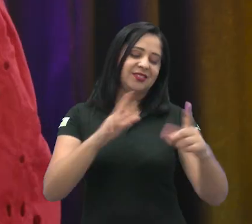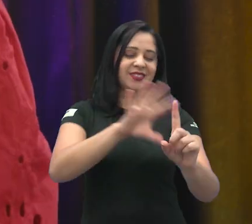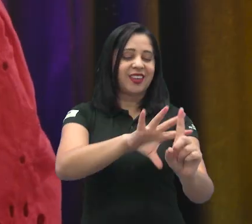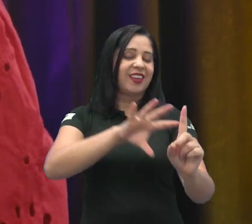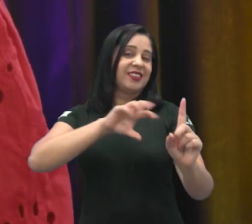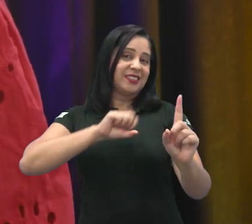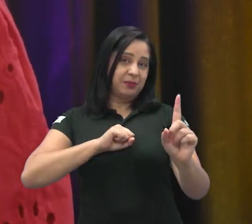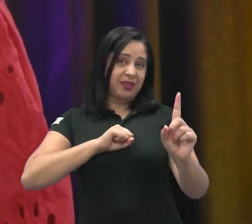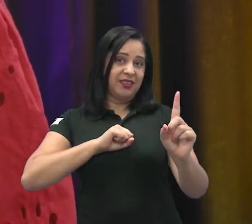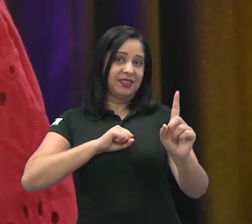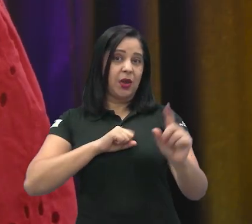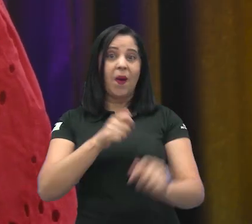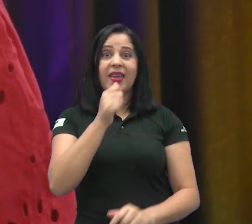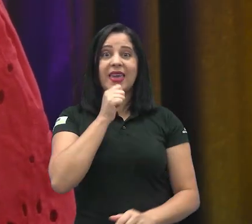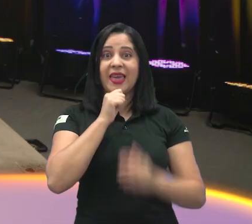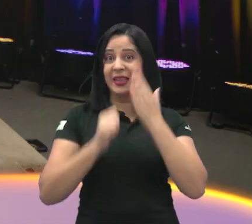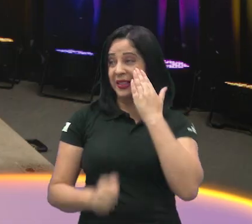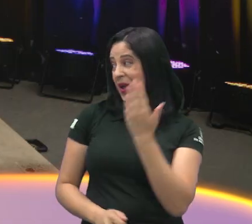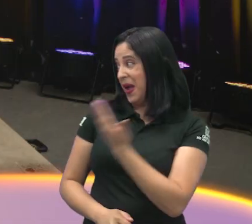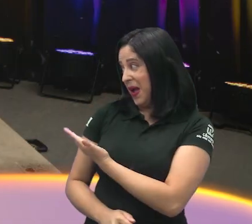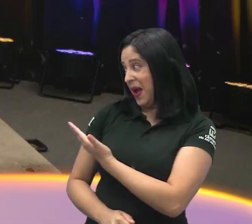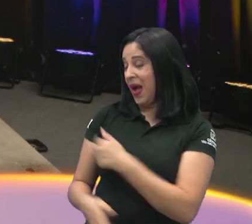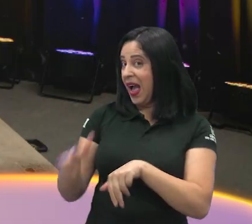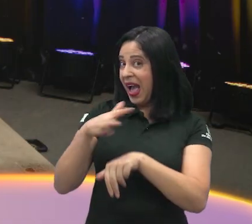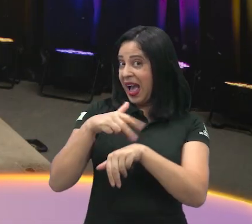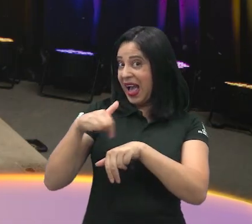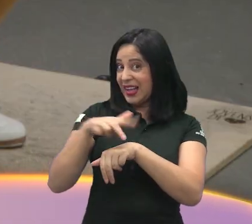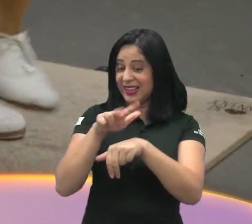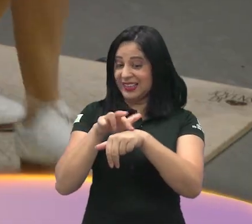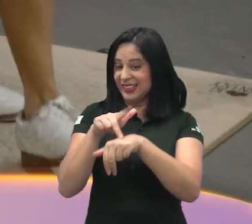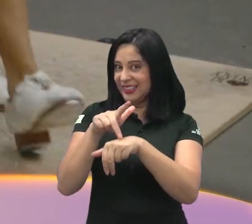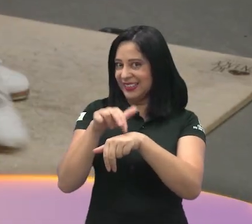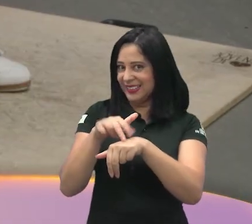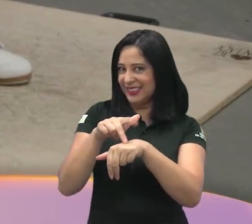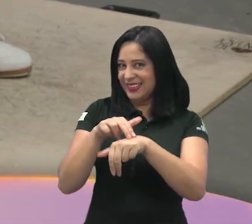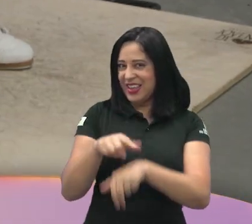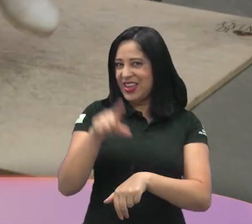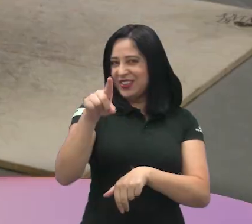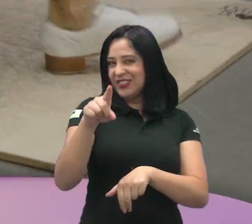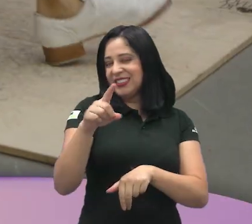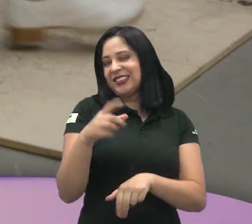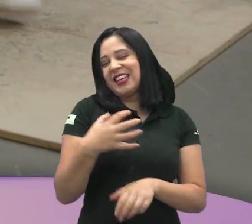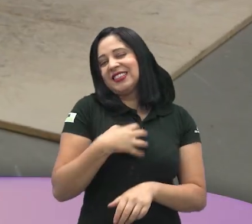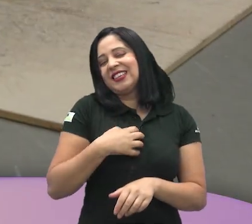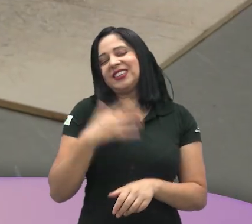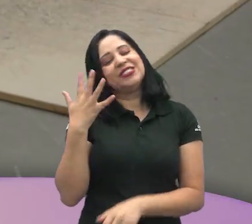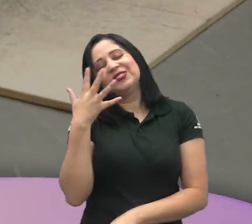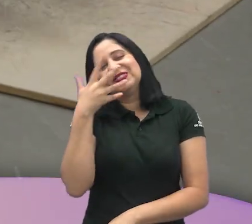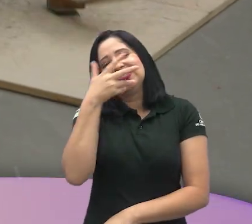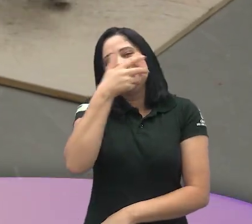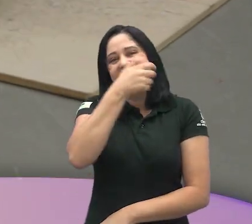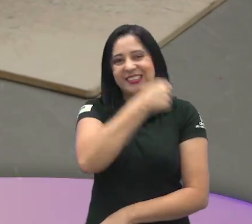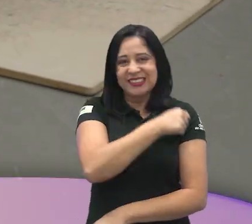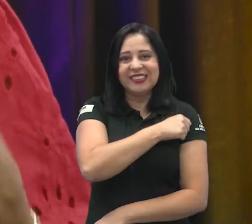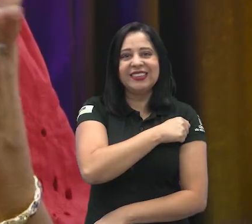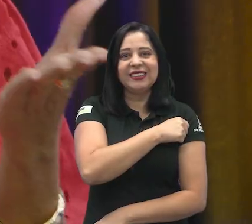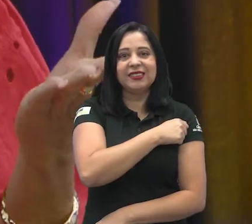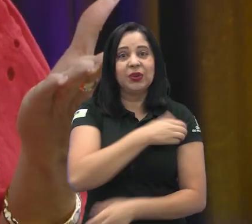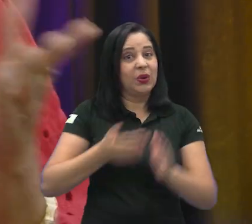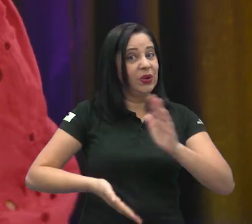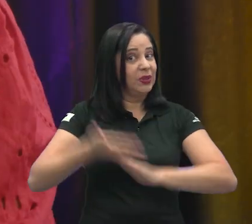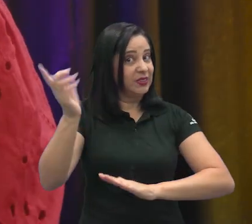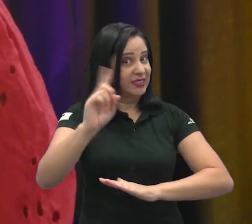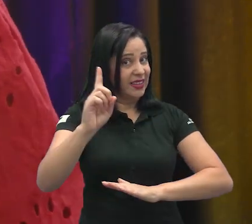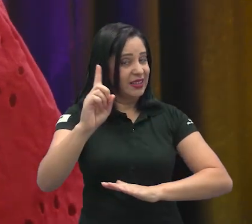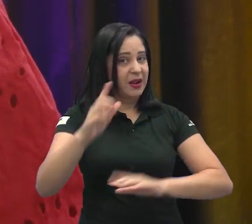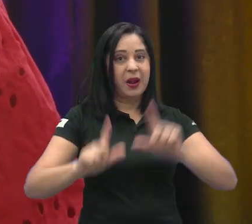de solidariedade, inspiração e ainda uma apresentação especial para deixar a sua manhã ainda mais bonita. Não saia